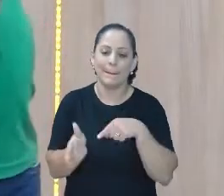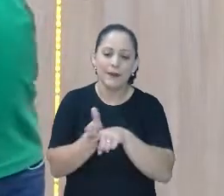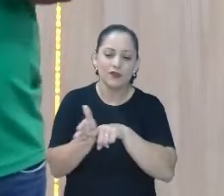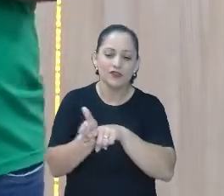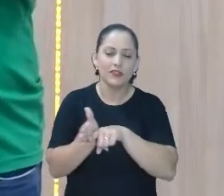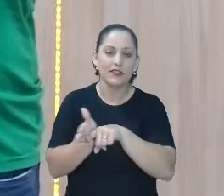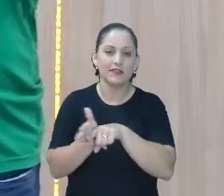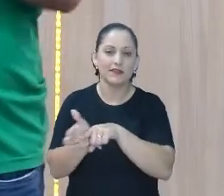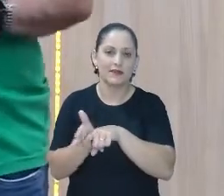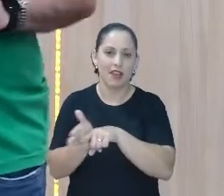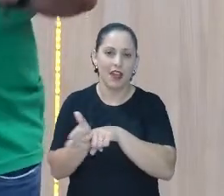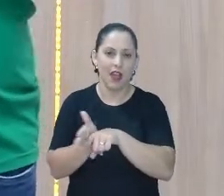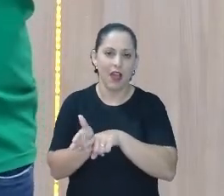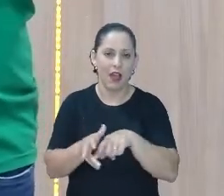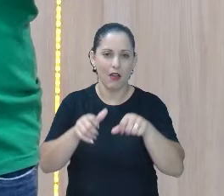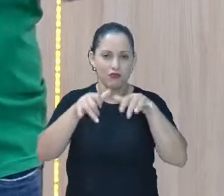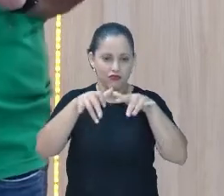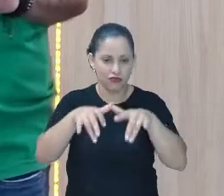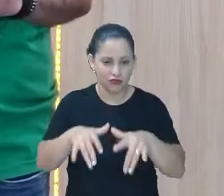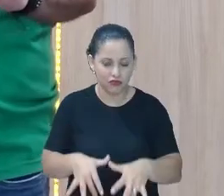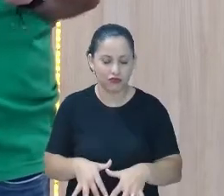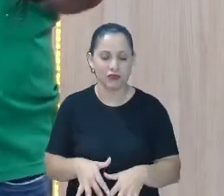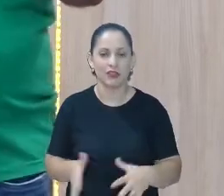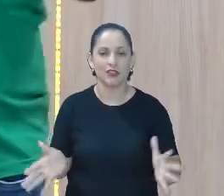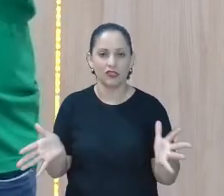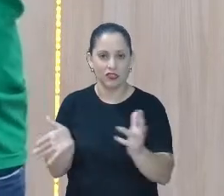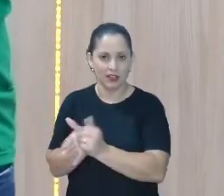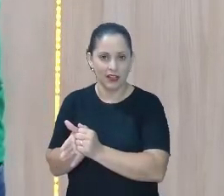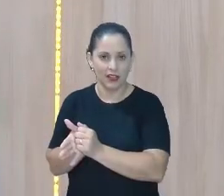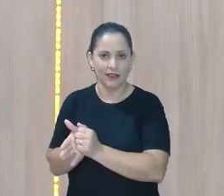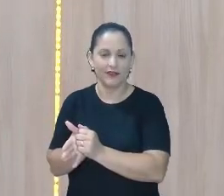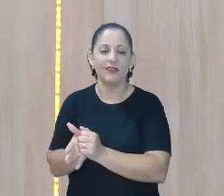YouTube Educa Recife, vai aparecer, se inscreva,